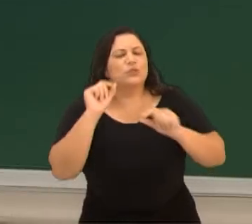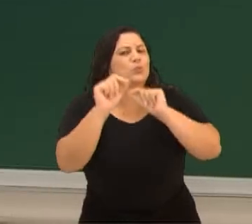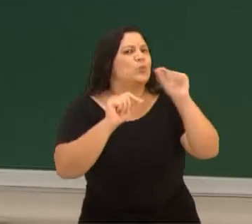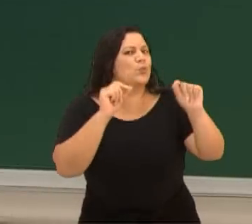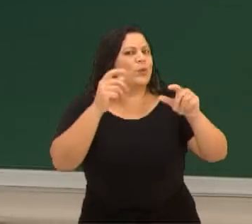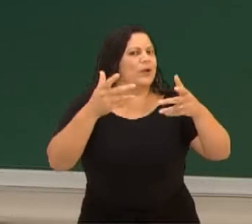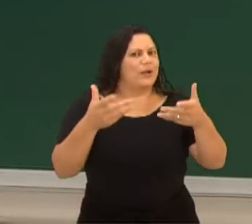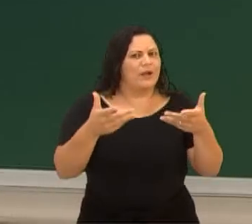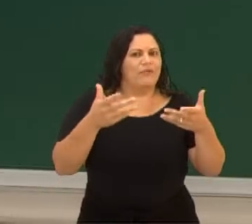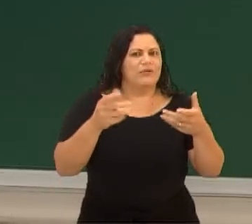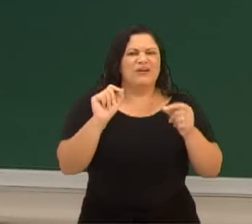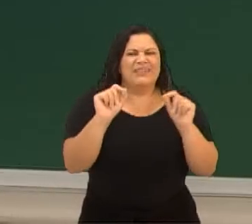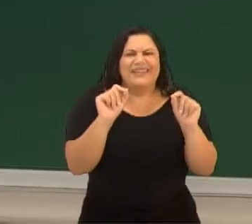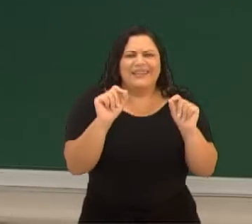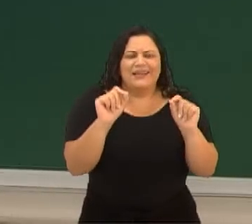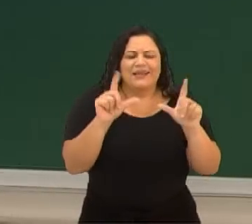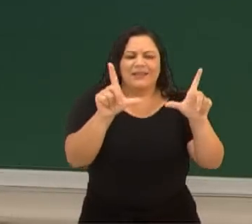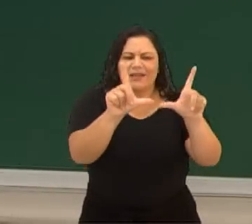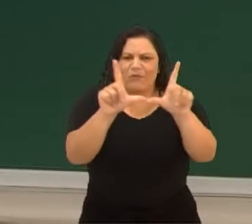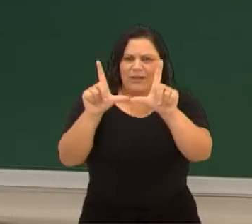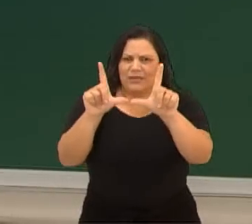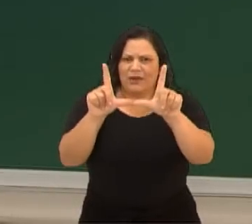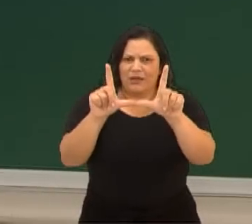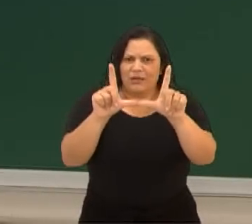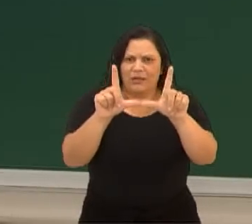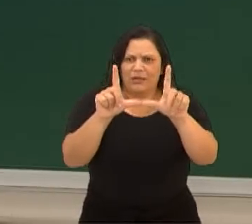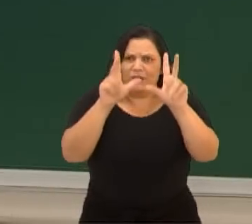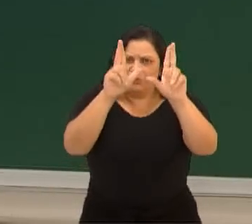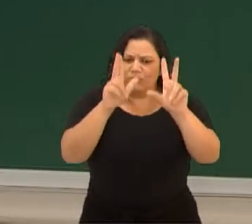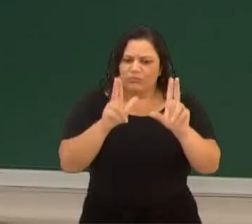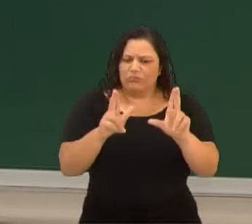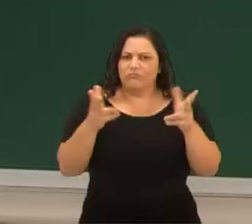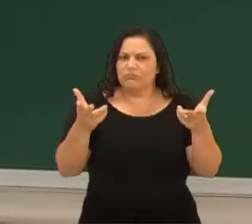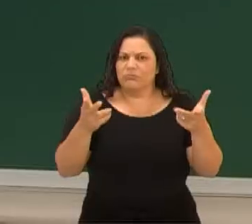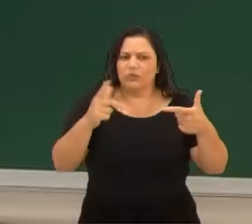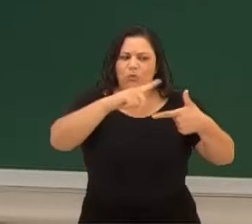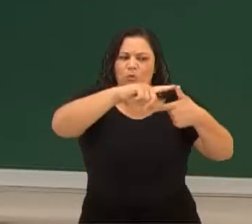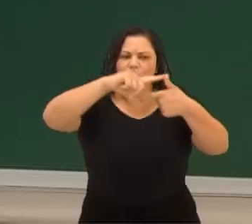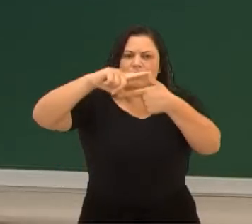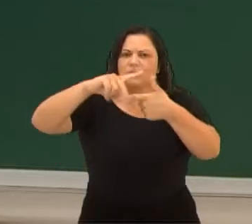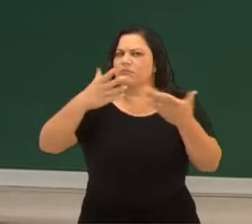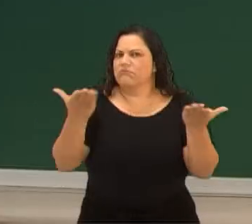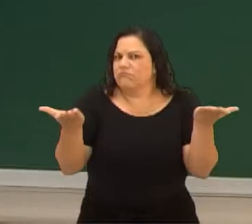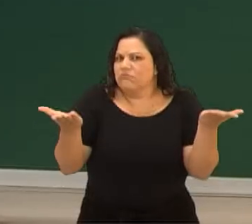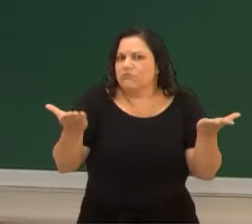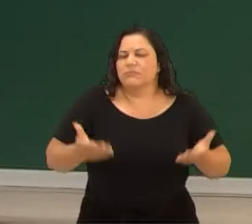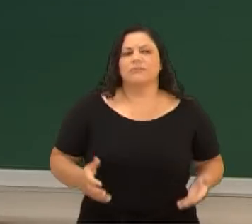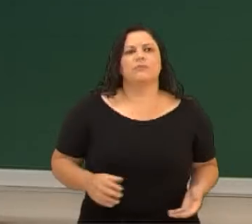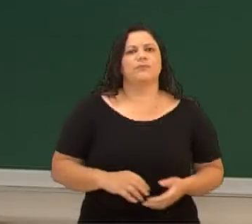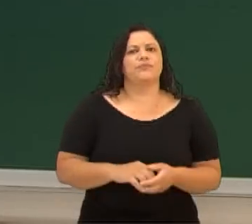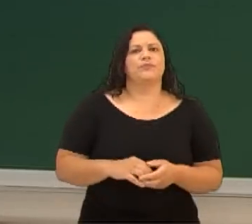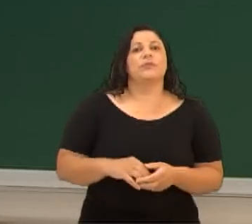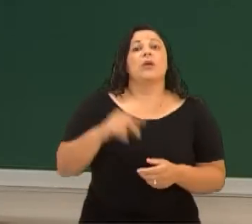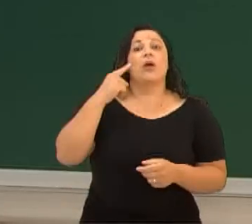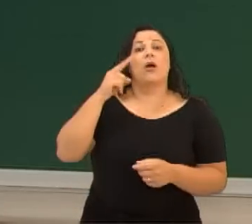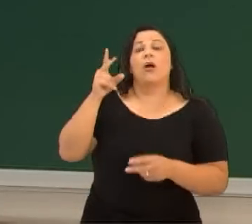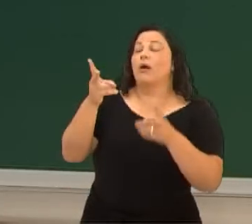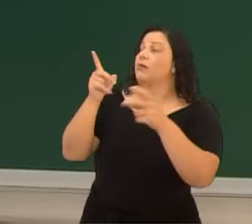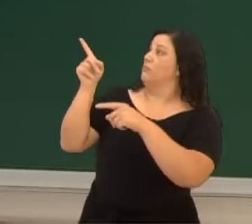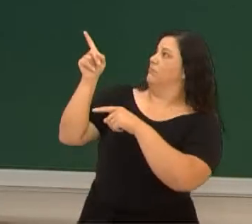1. Ele é um quadrado? Tem todos os lados iguais? Ou ele é um retângulo? Olhem aqui com a prof, ó. Ele